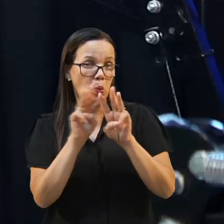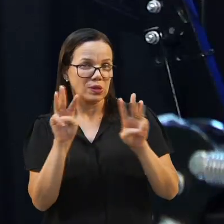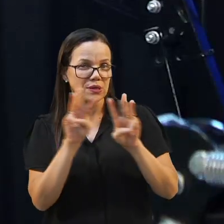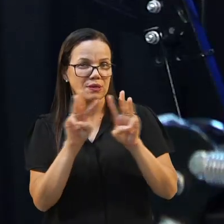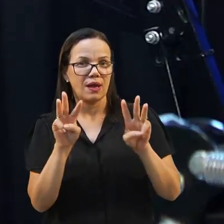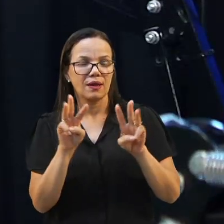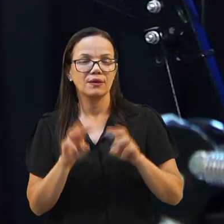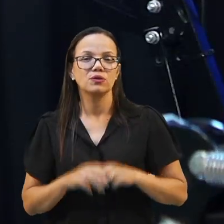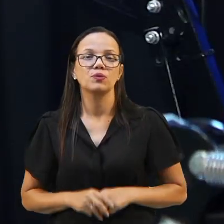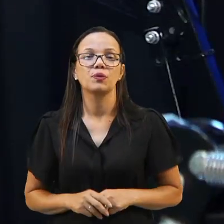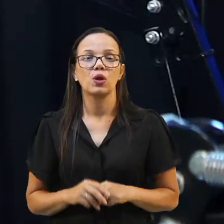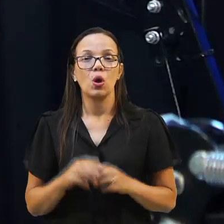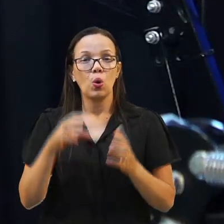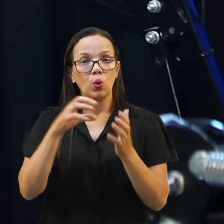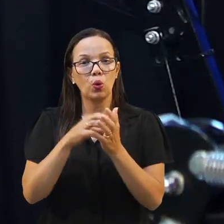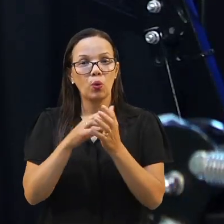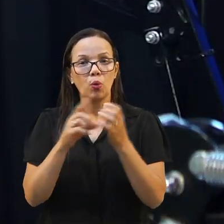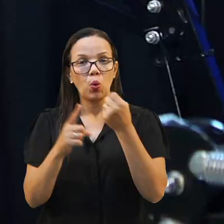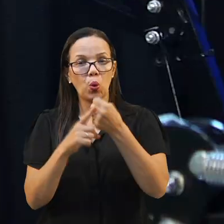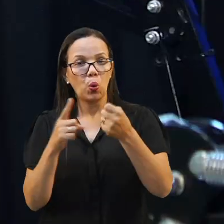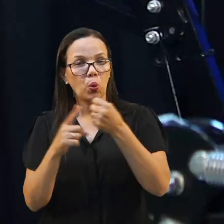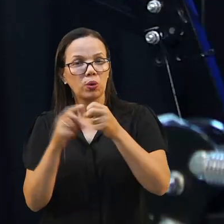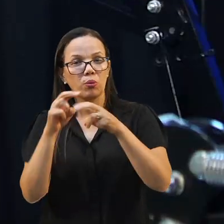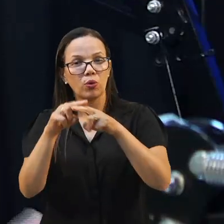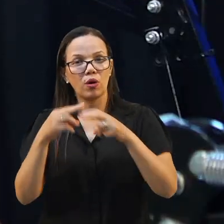né? Grupo Luta pela